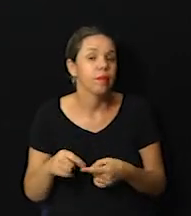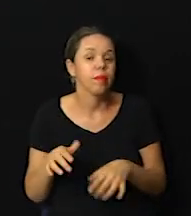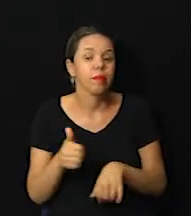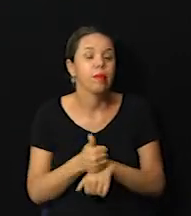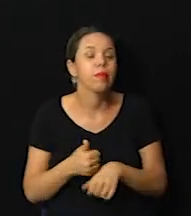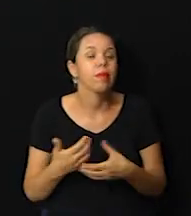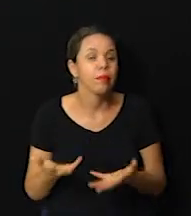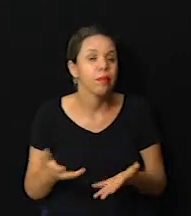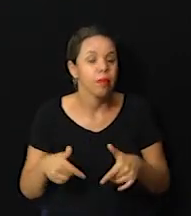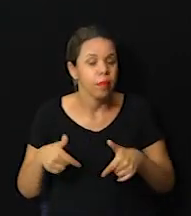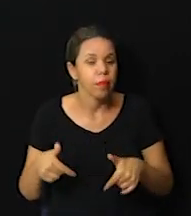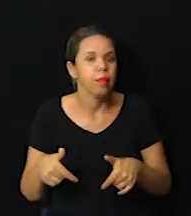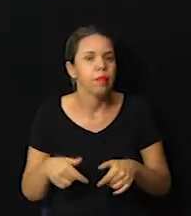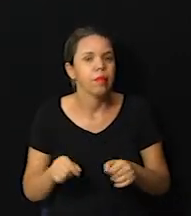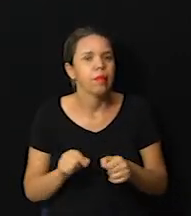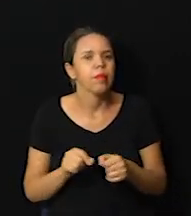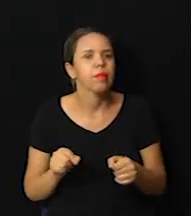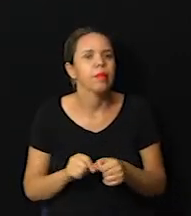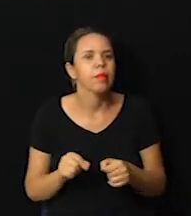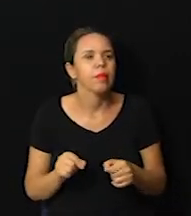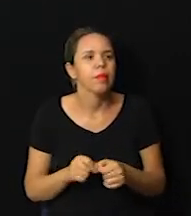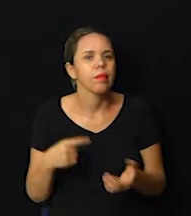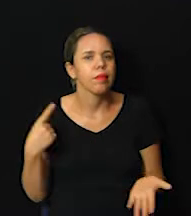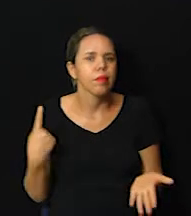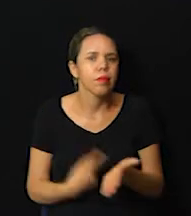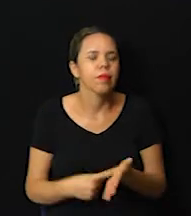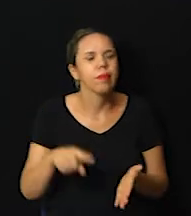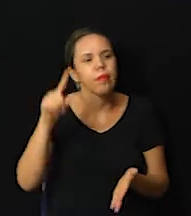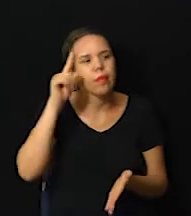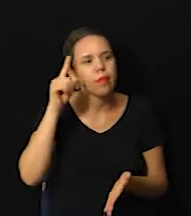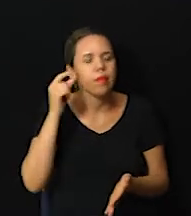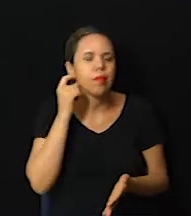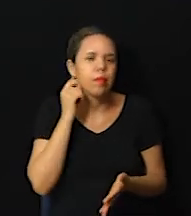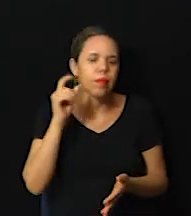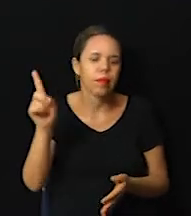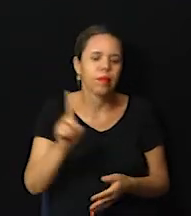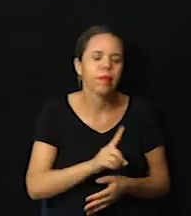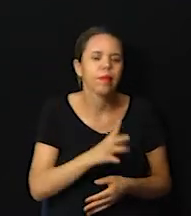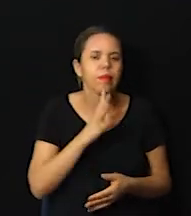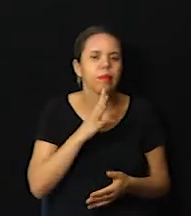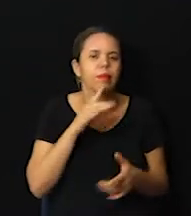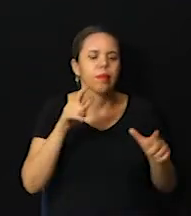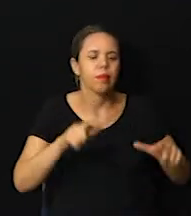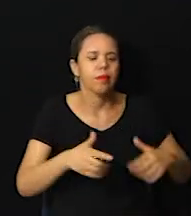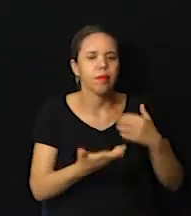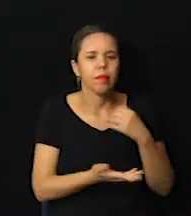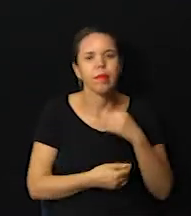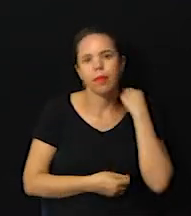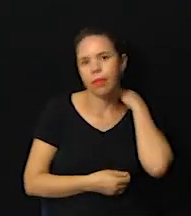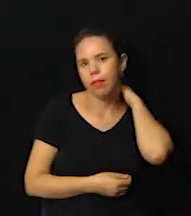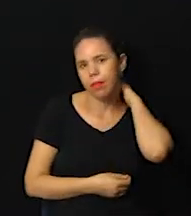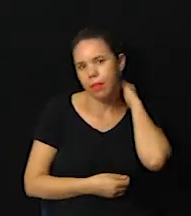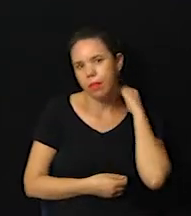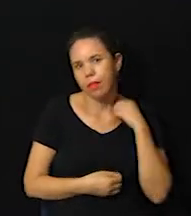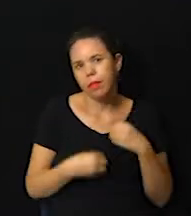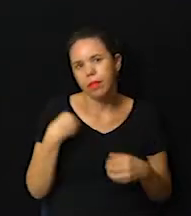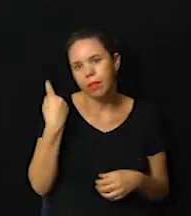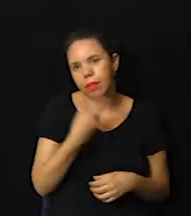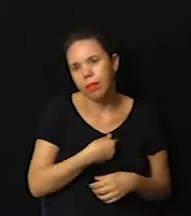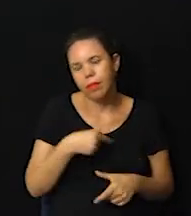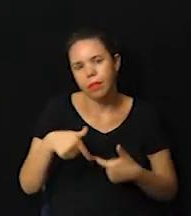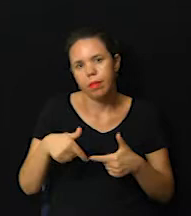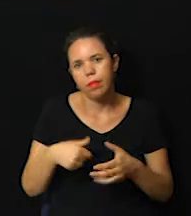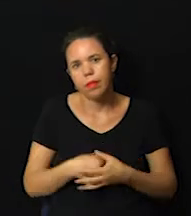área, como ela quer atuar, e não, a gente agenda um dia para ela estar vindo aqui, conhecer o nosso espaço, entender um pouquinho mais do